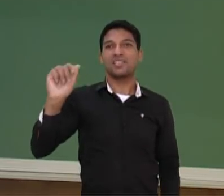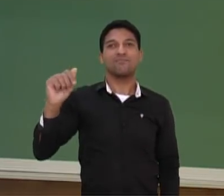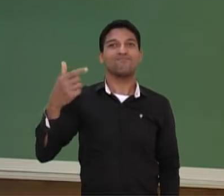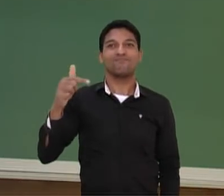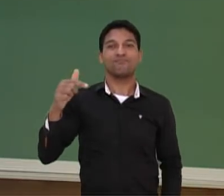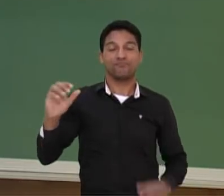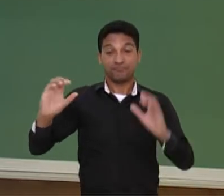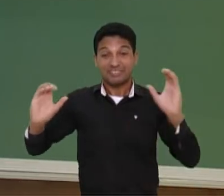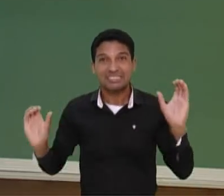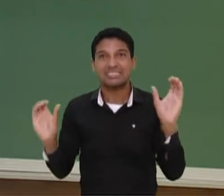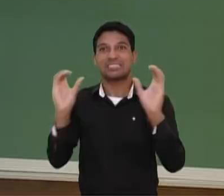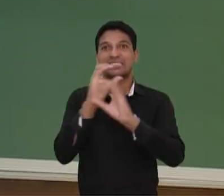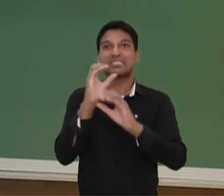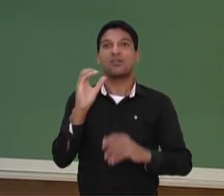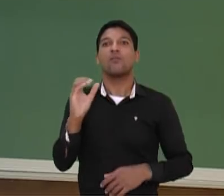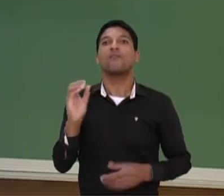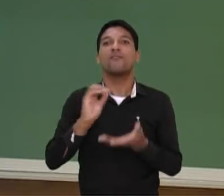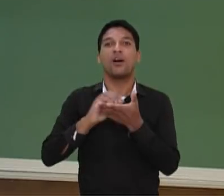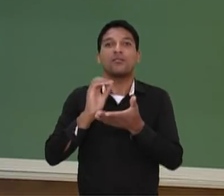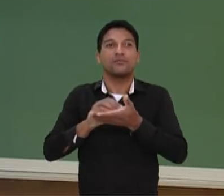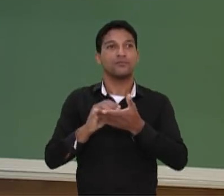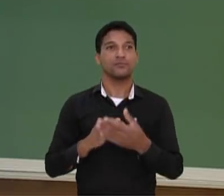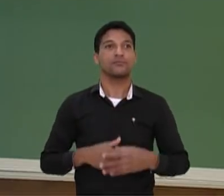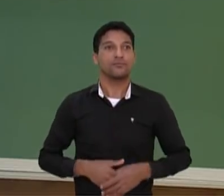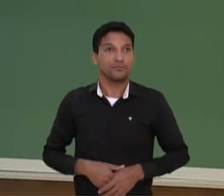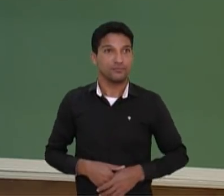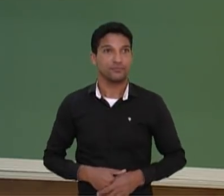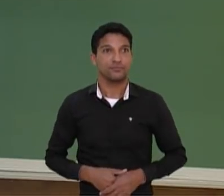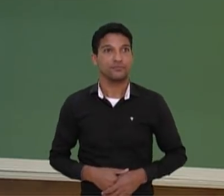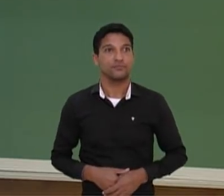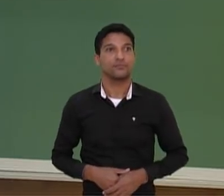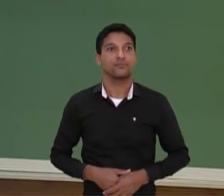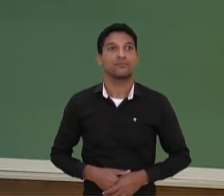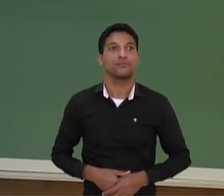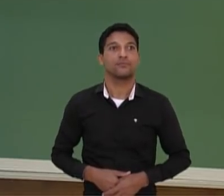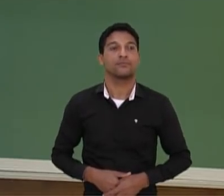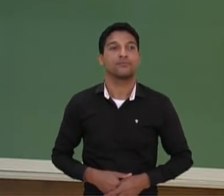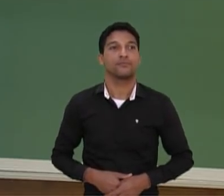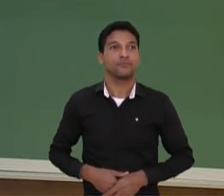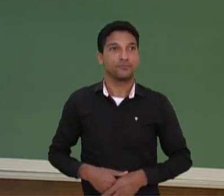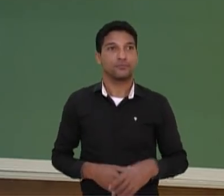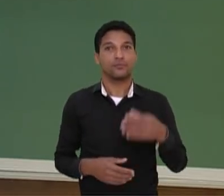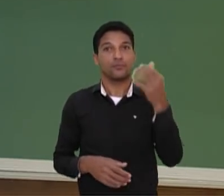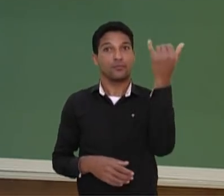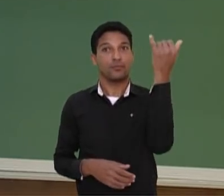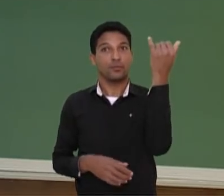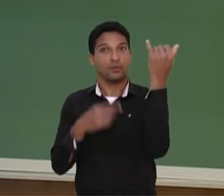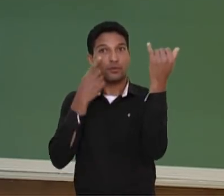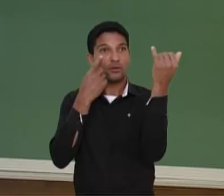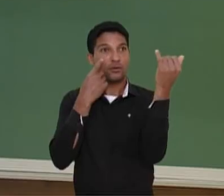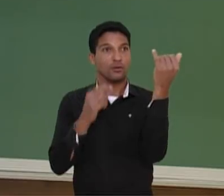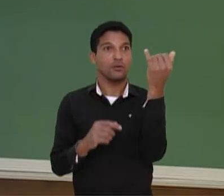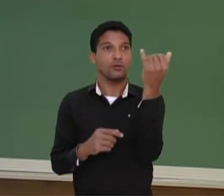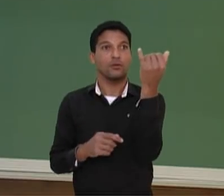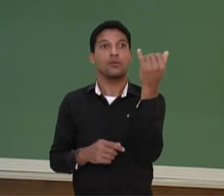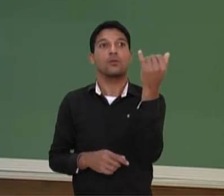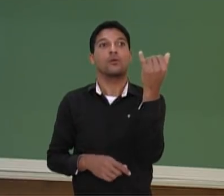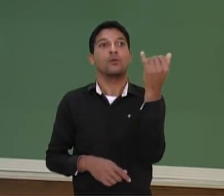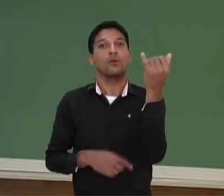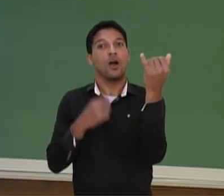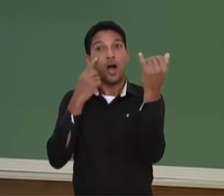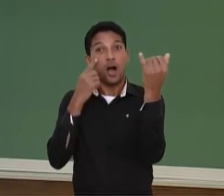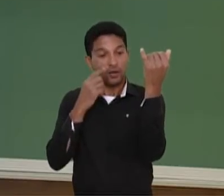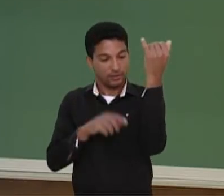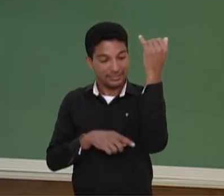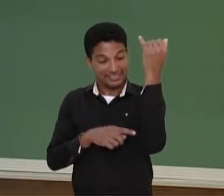gente evidenciar esse ponto, né? Aquele valor. Agora, olha só, a parábola veio de volta, cortou o